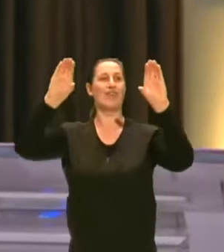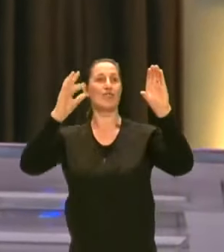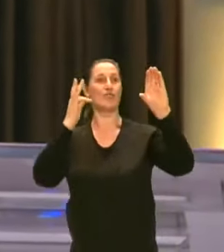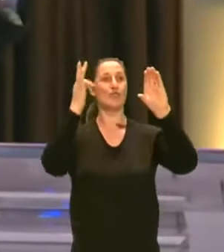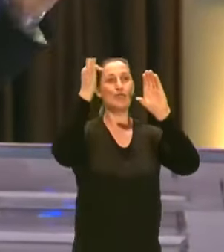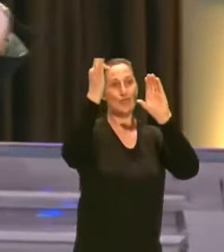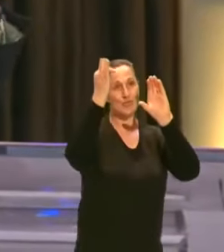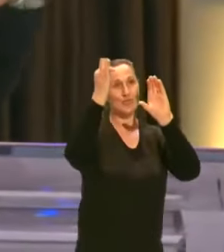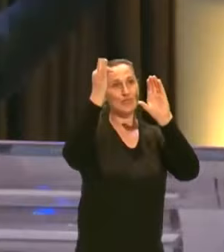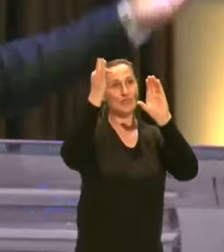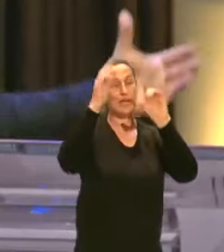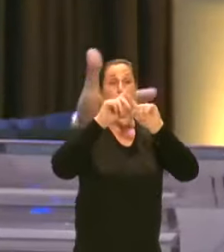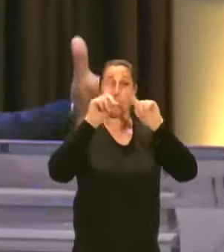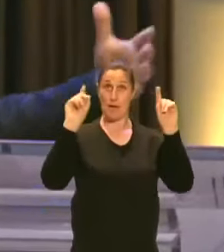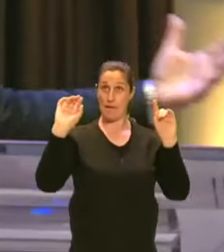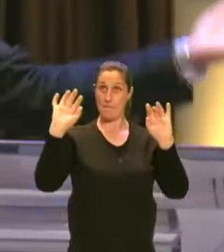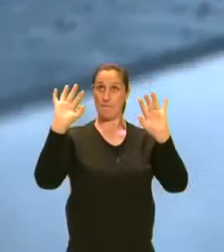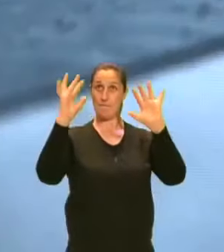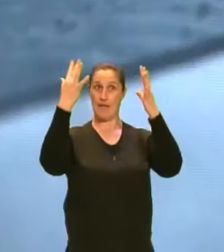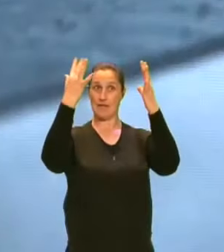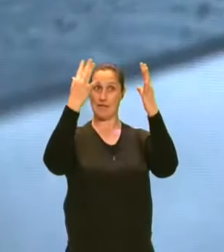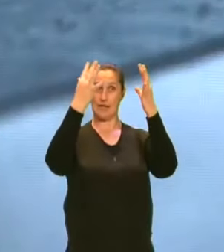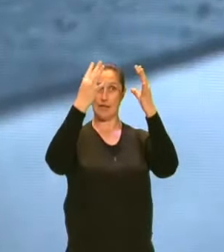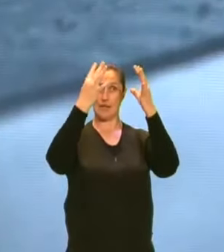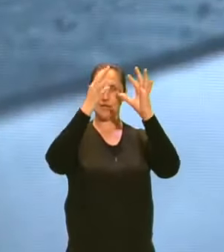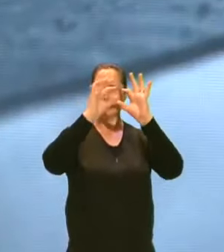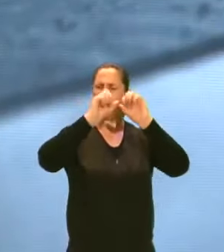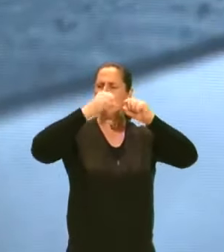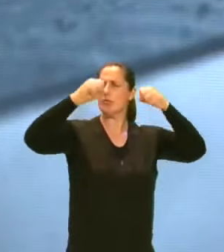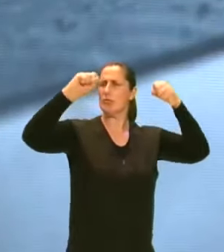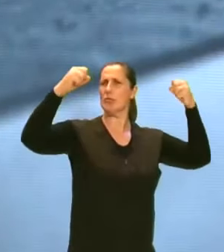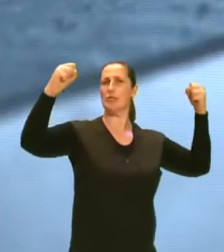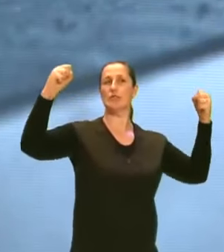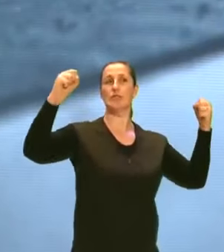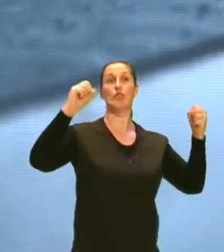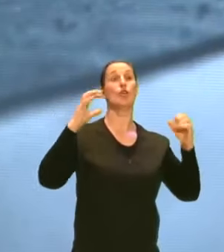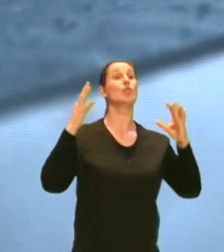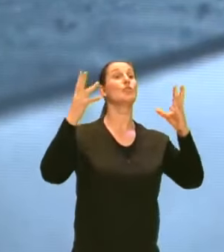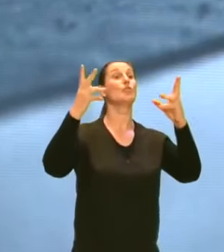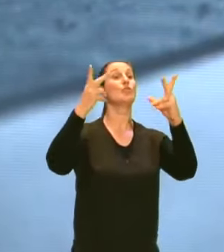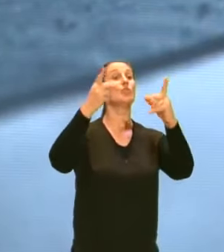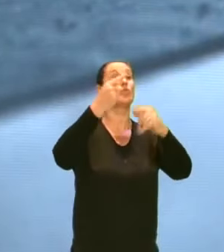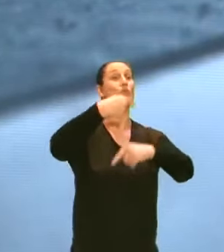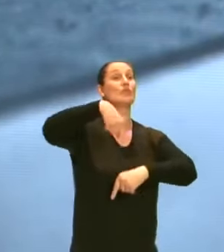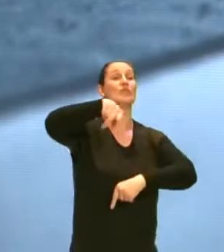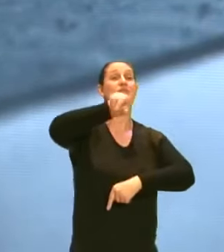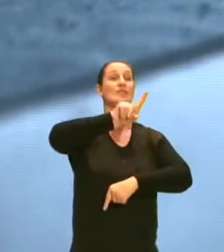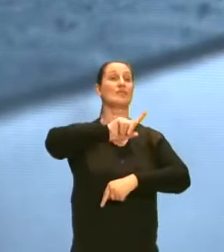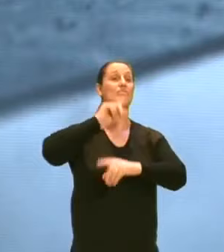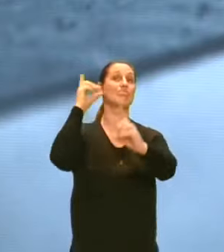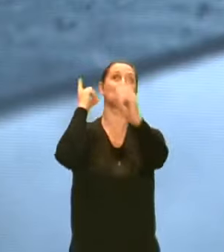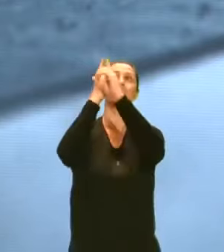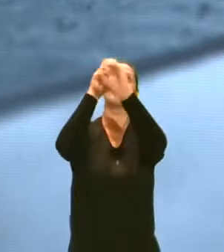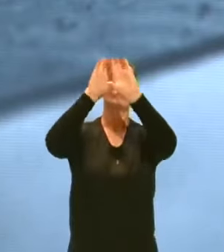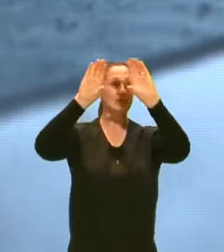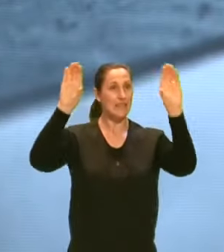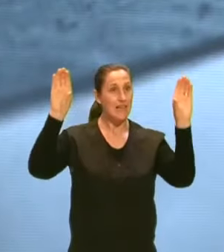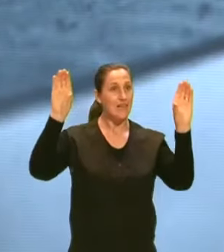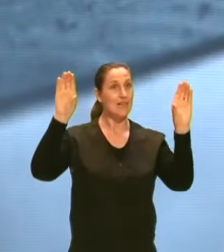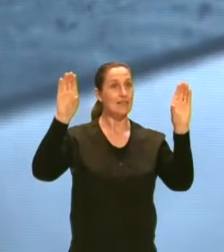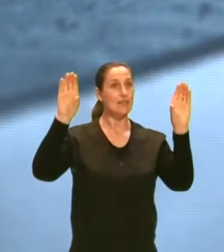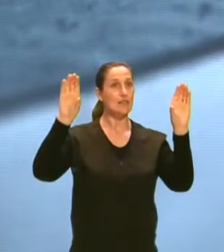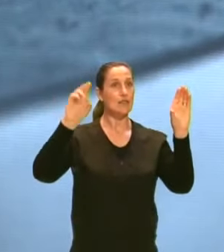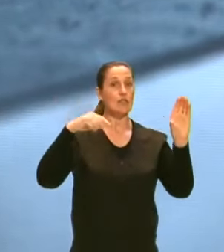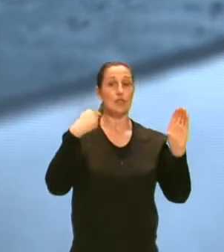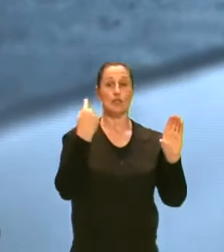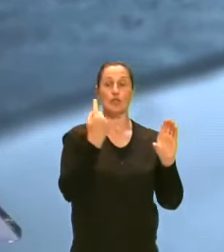Mas nessa festa, e nessa grande festa onde todos nós, eu creio, vamos nos encontrar. Nessa peregrinação, alguns dias